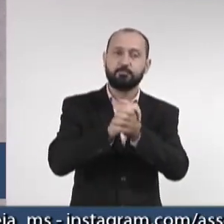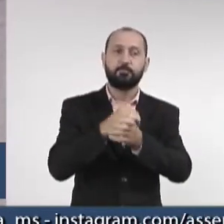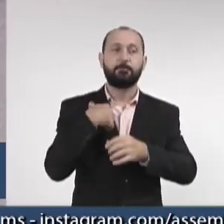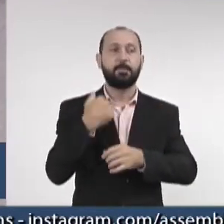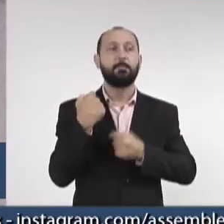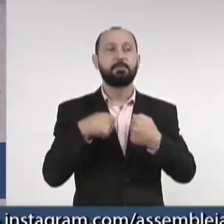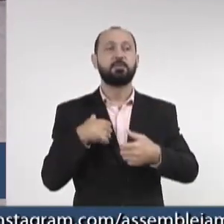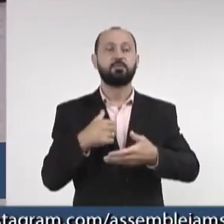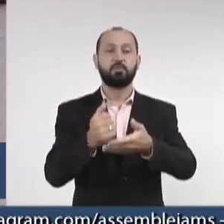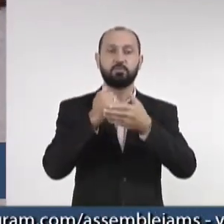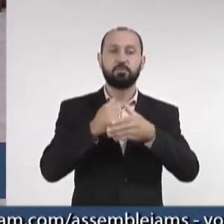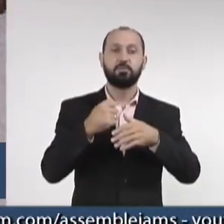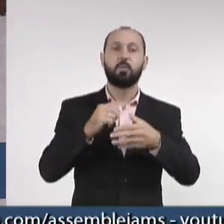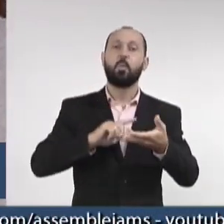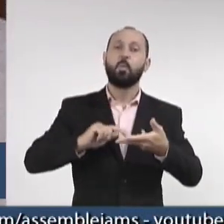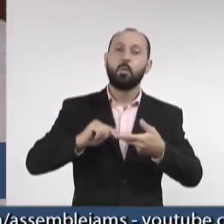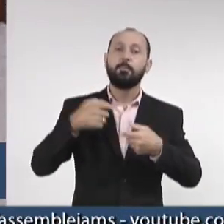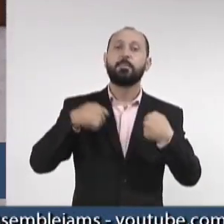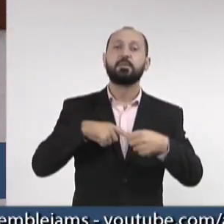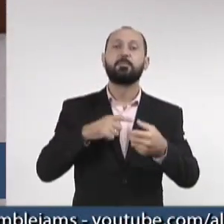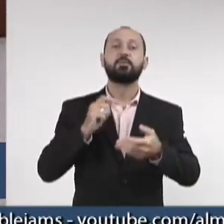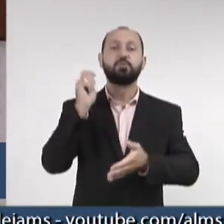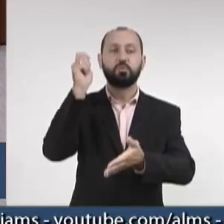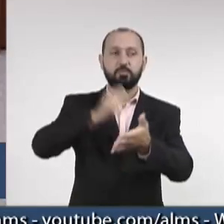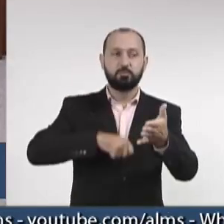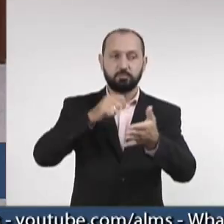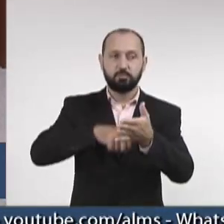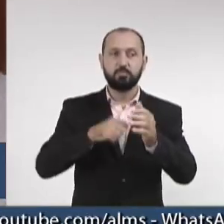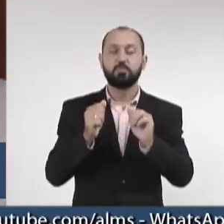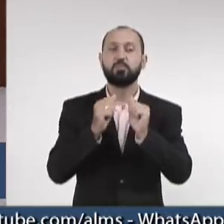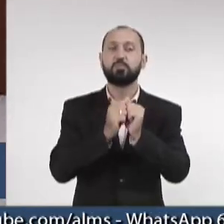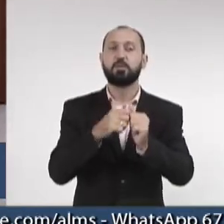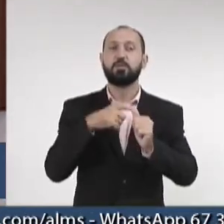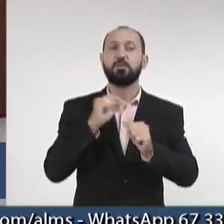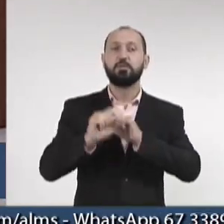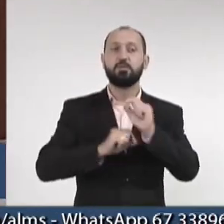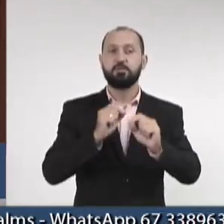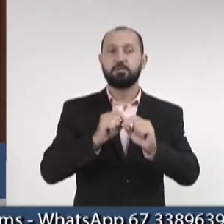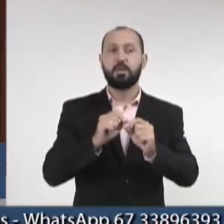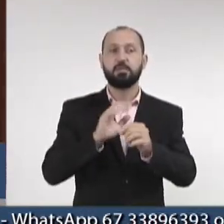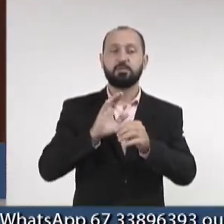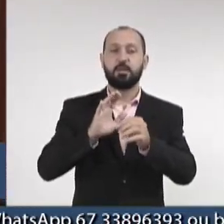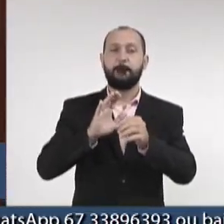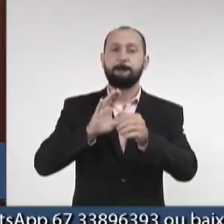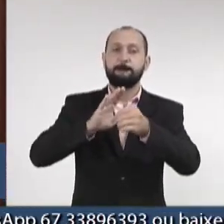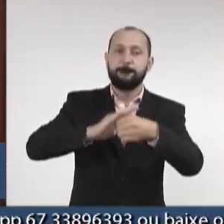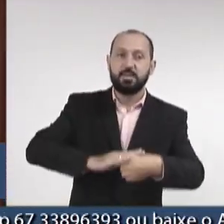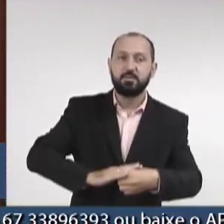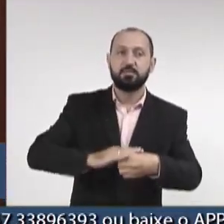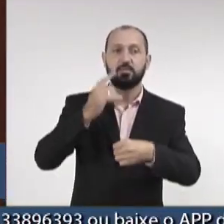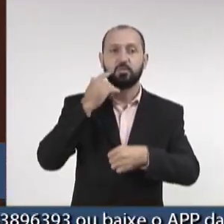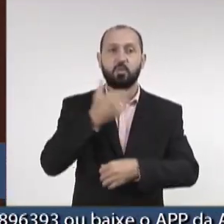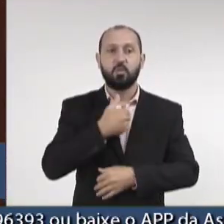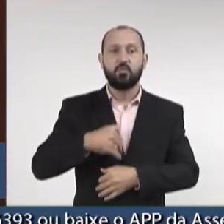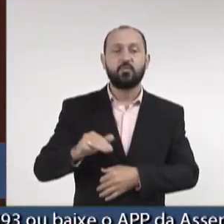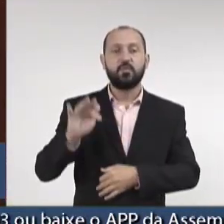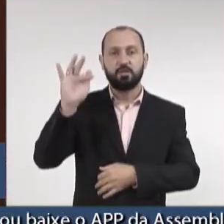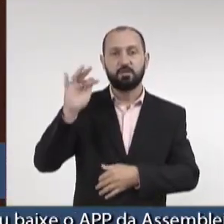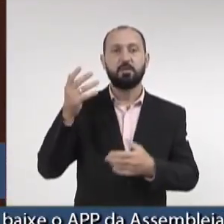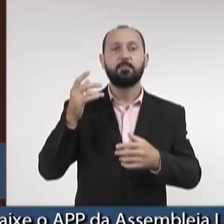de solucionar, que a gente já vem há muitos anos aqui tentando uma solução para esse problema.